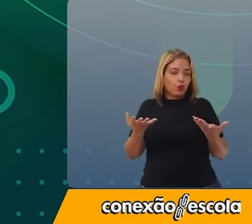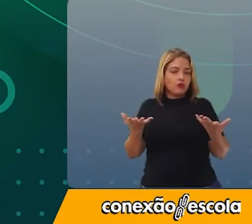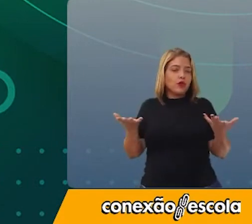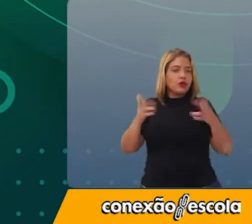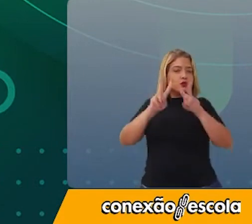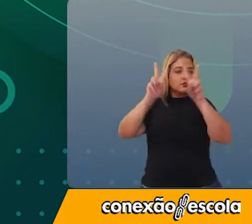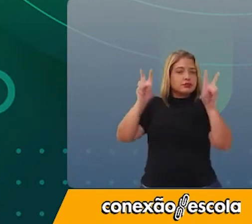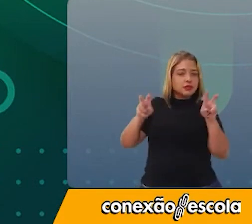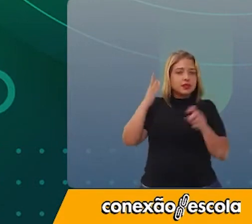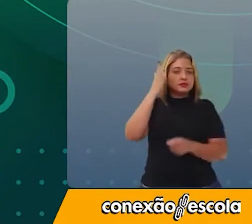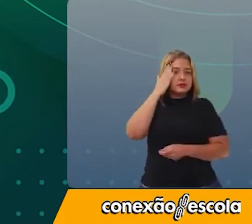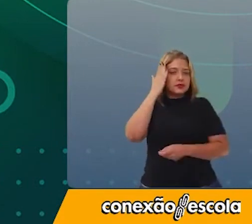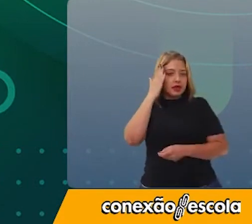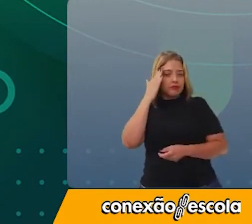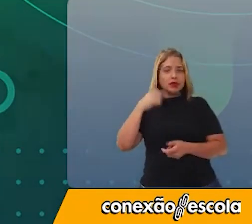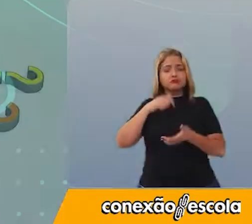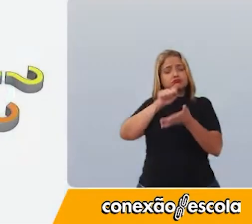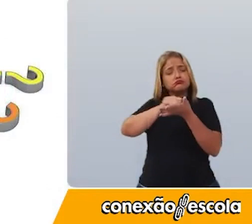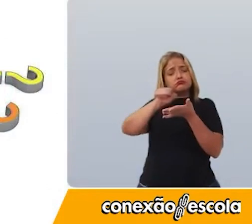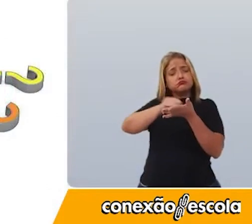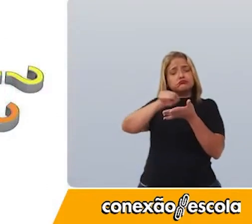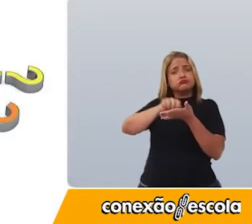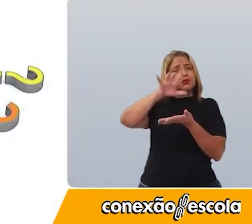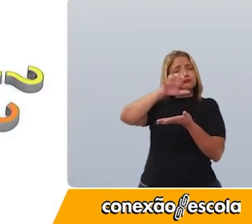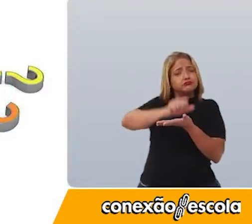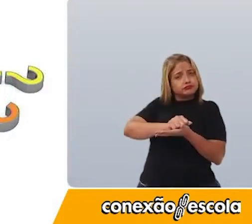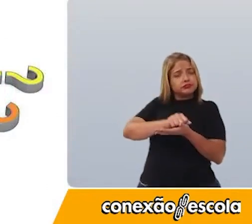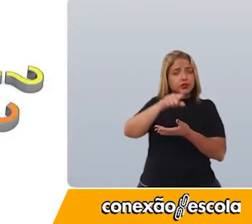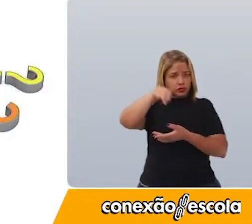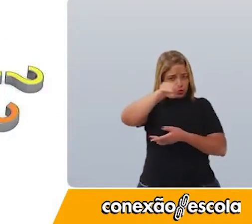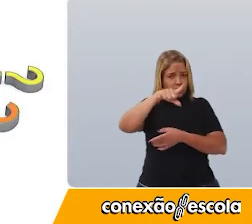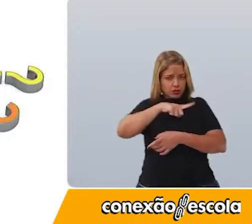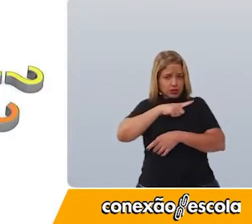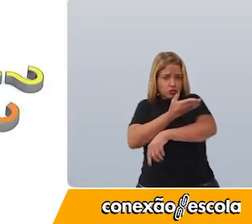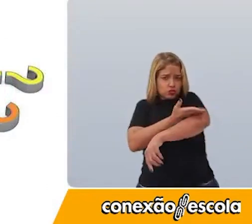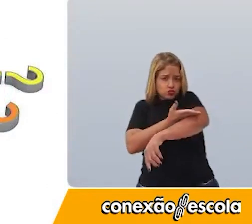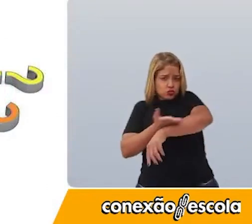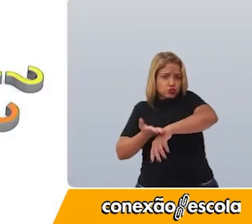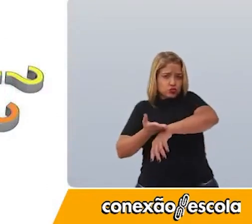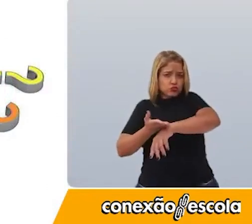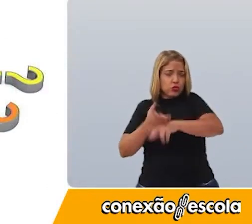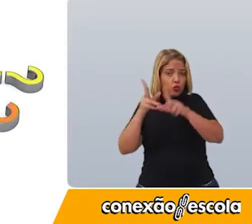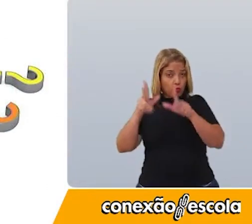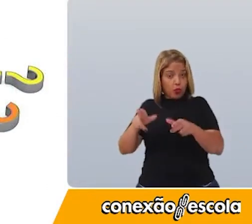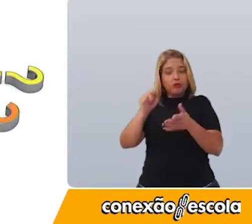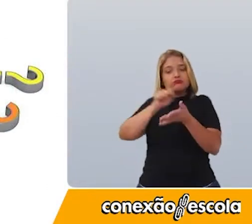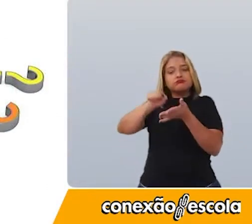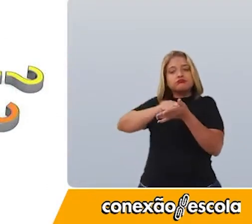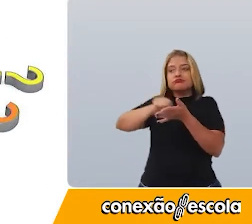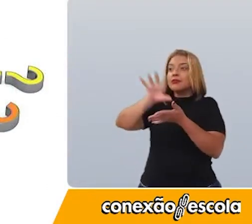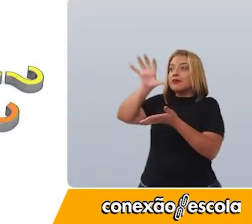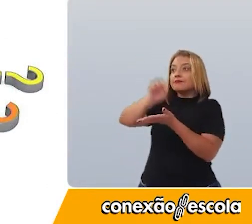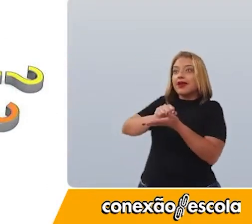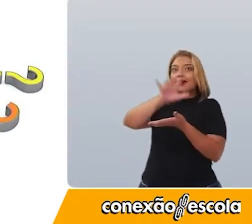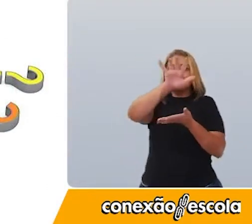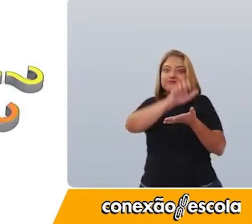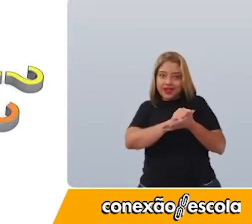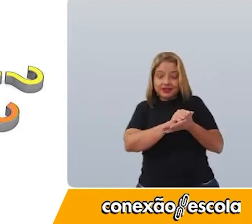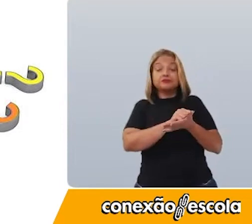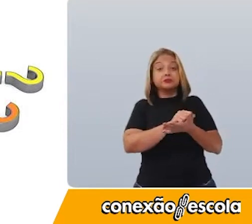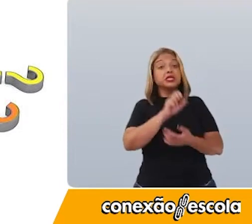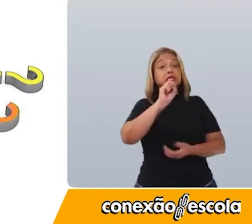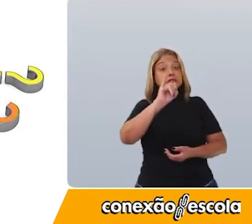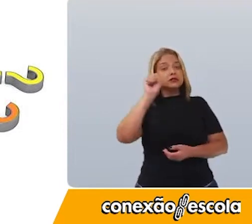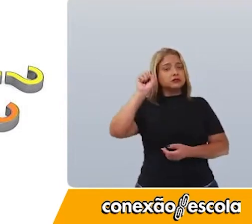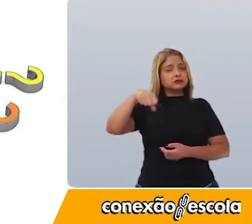do ato de realizar anotações. Você costuma fazer anotações? Se sim, em